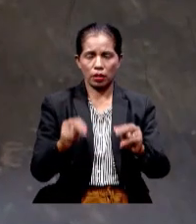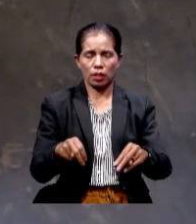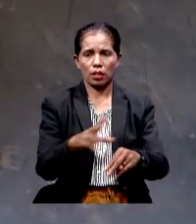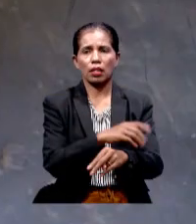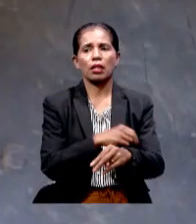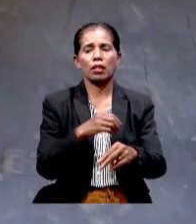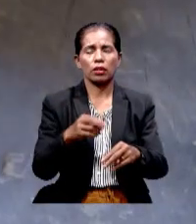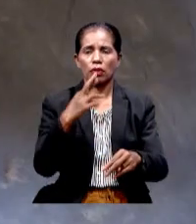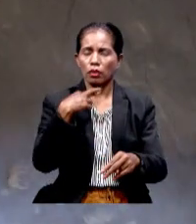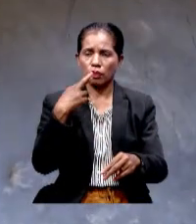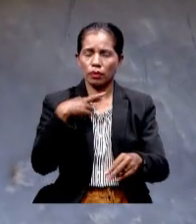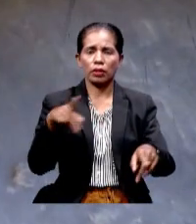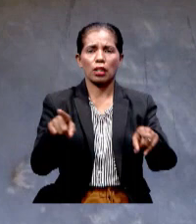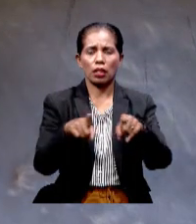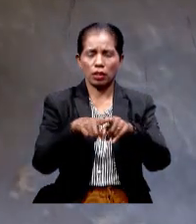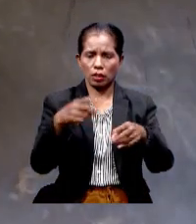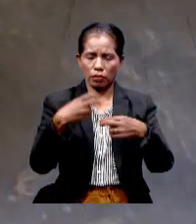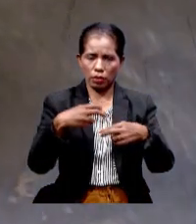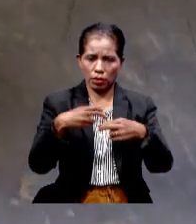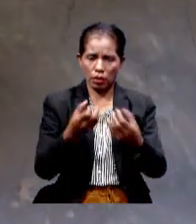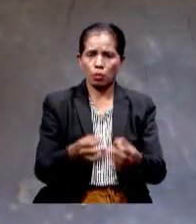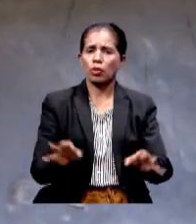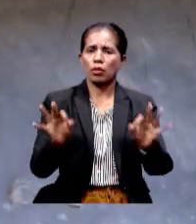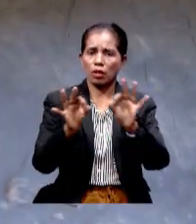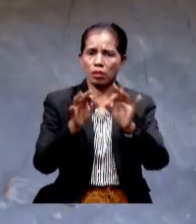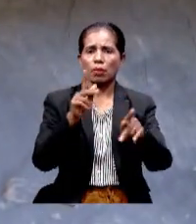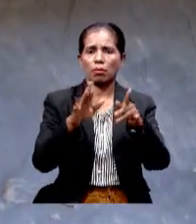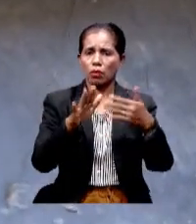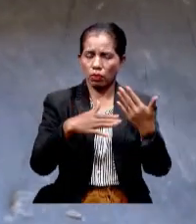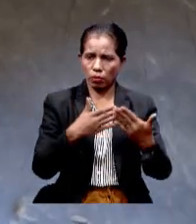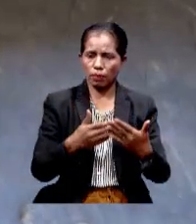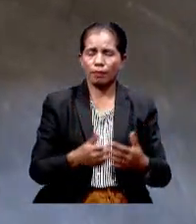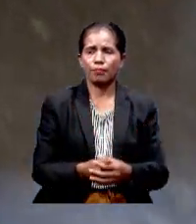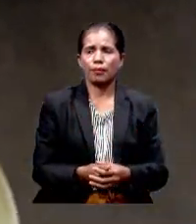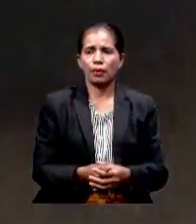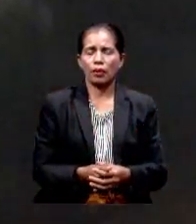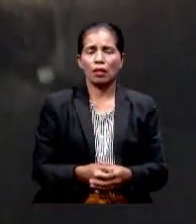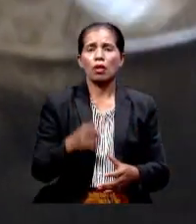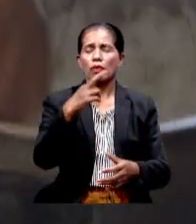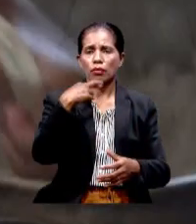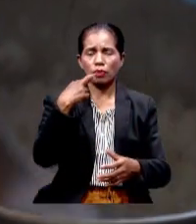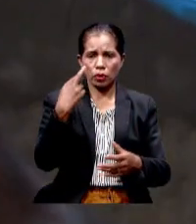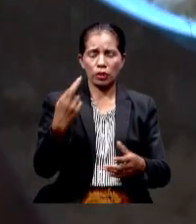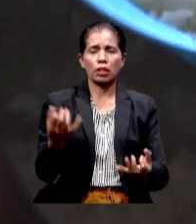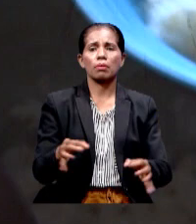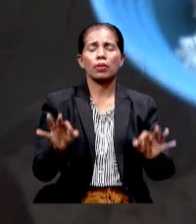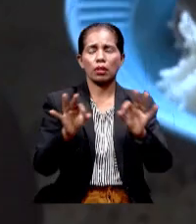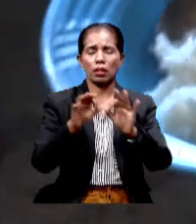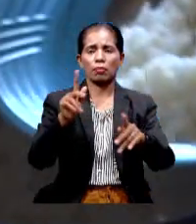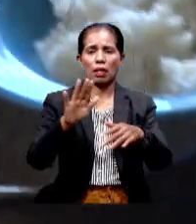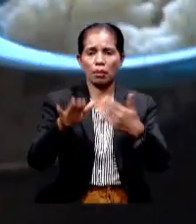hirakne, fosa ya nesan necessidade principal ba ema hotu. Existência fosse importante tebes para emane